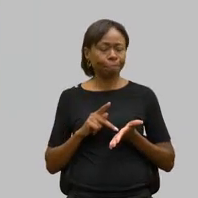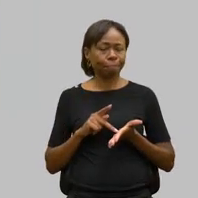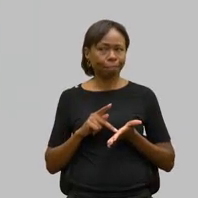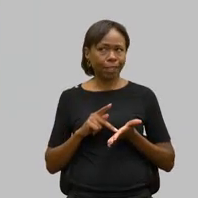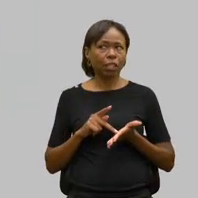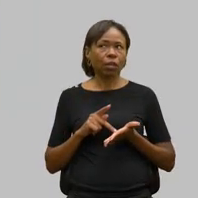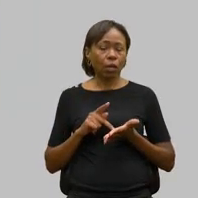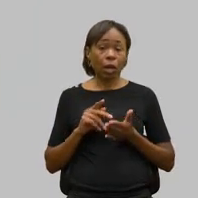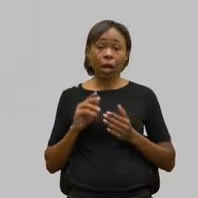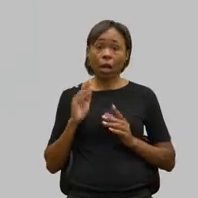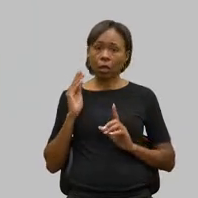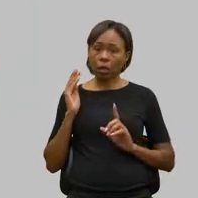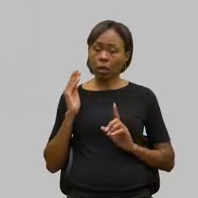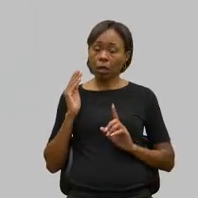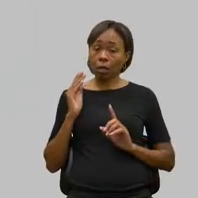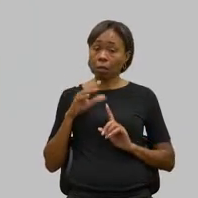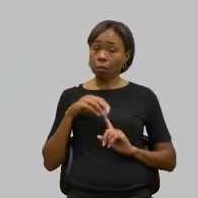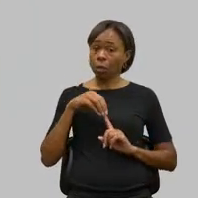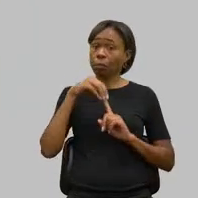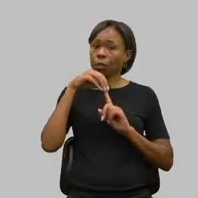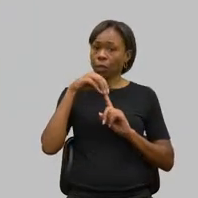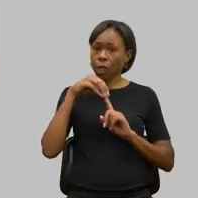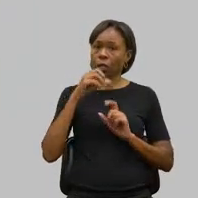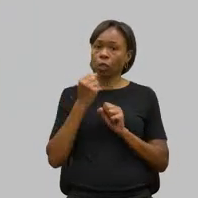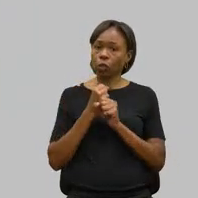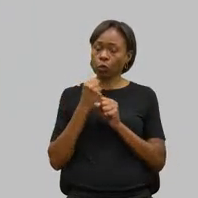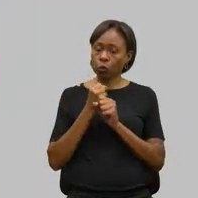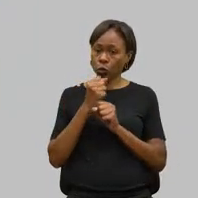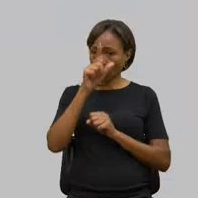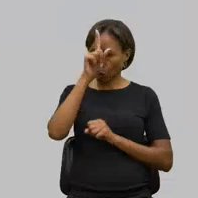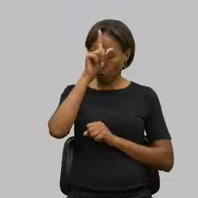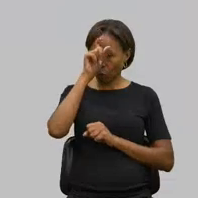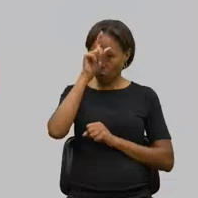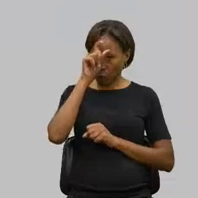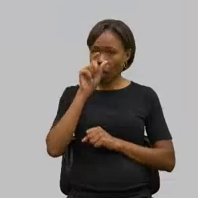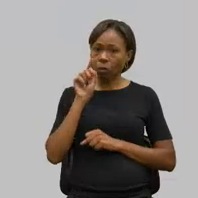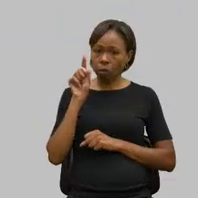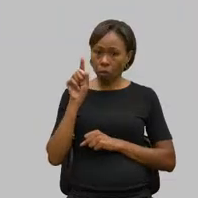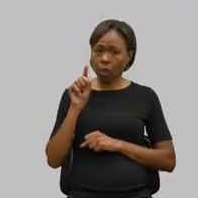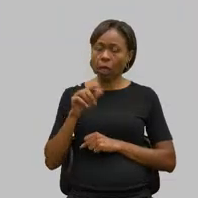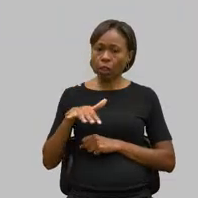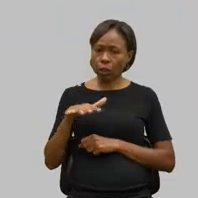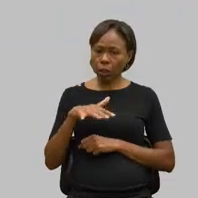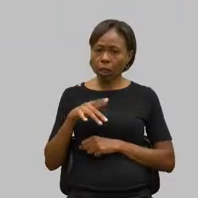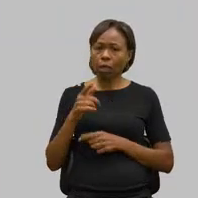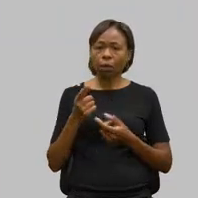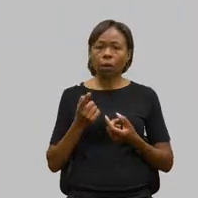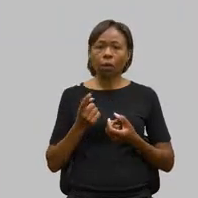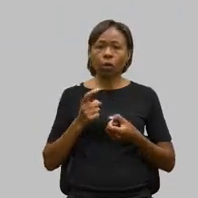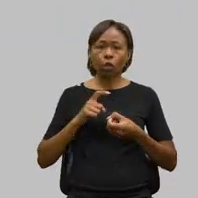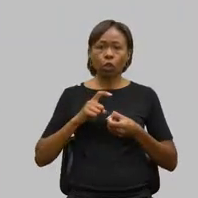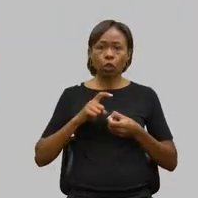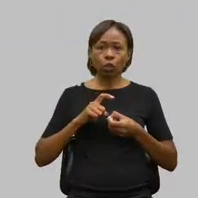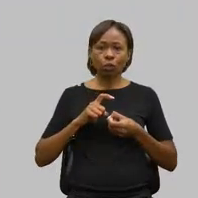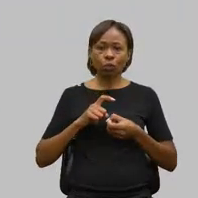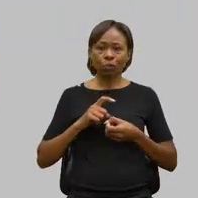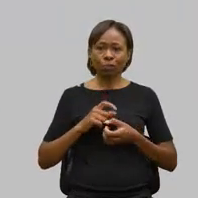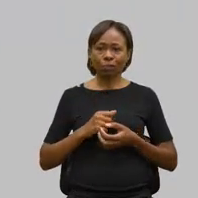prioridade de conseguir concluir a obra do Hospital Regional. E fora essa questão, os convênios. A gente faz realmente uma...